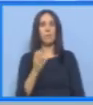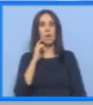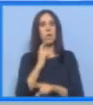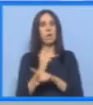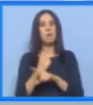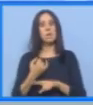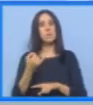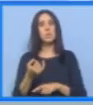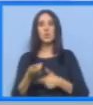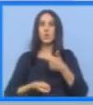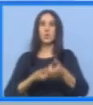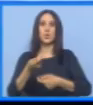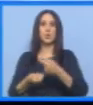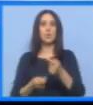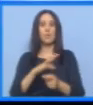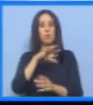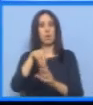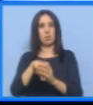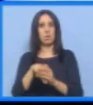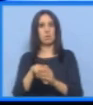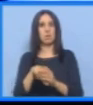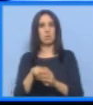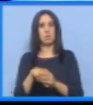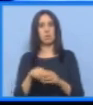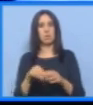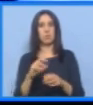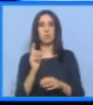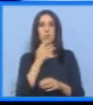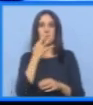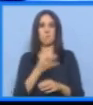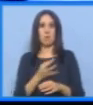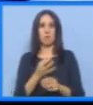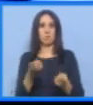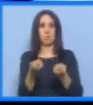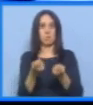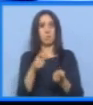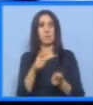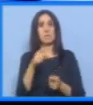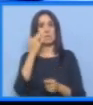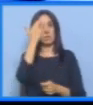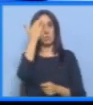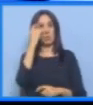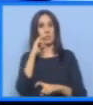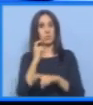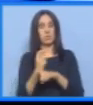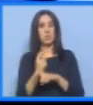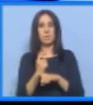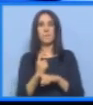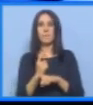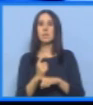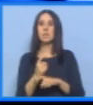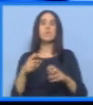e depois, a pouco e pouco, se mergulhou em todo o governo. Portanto, esta exigência intelectual já tinha